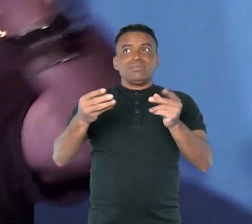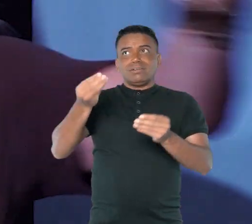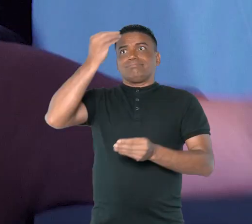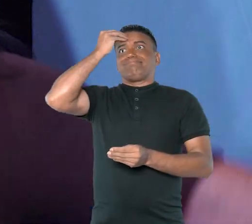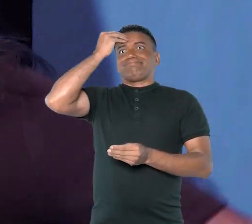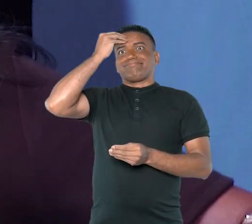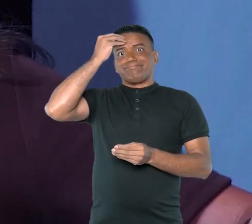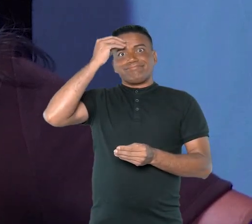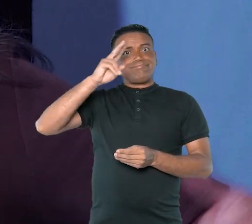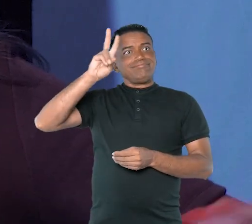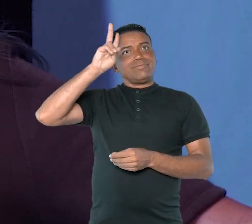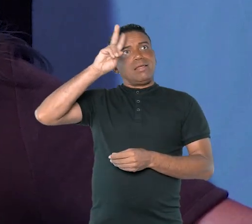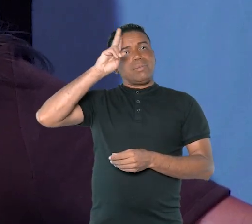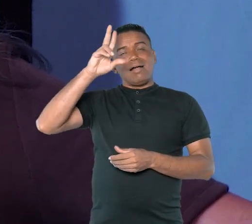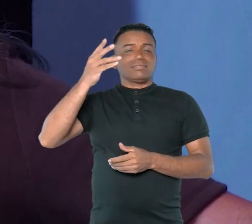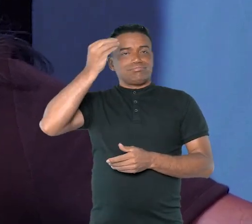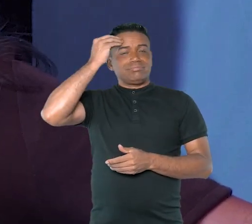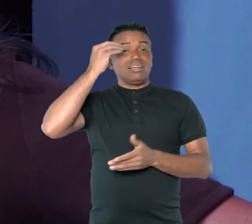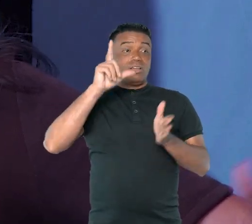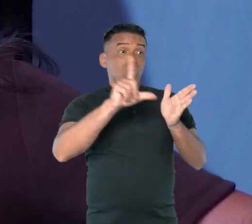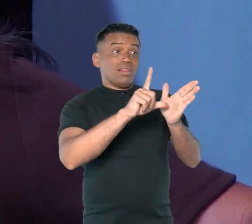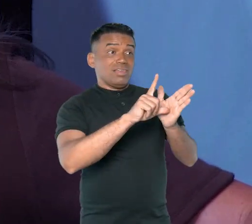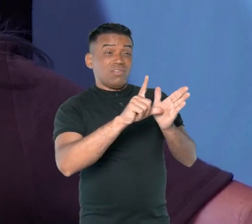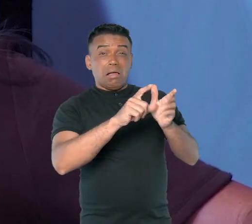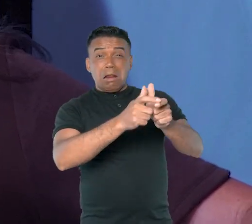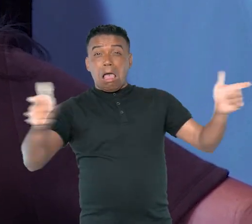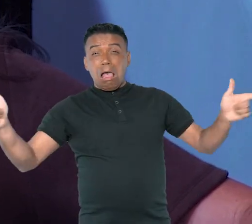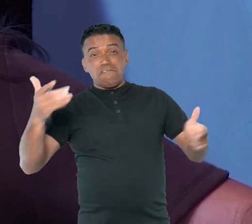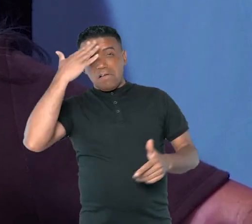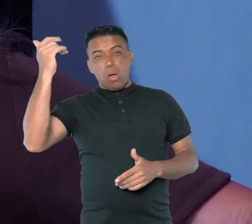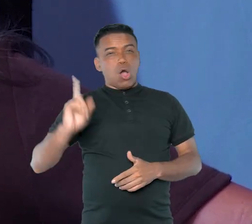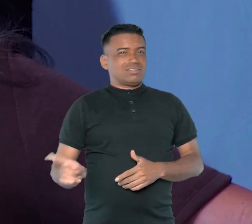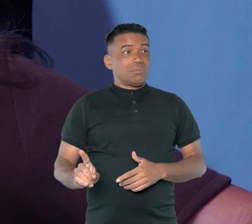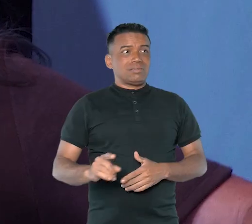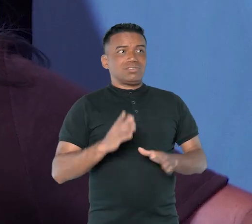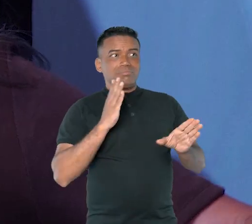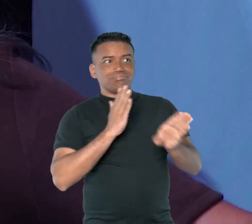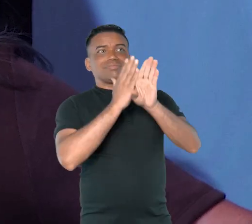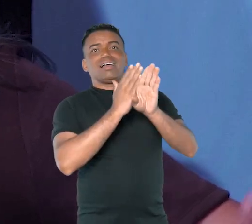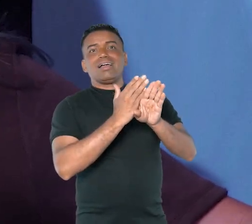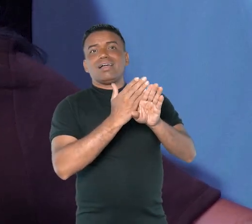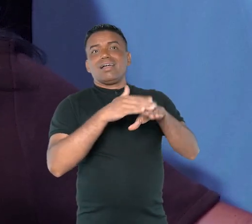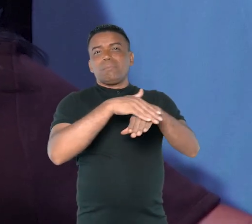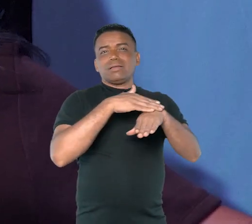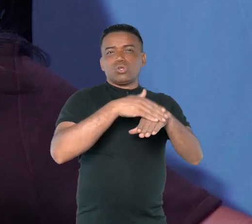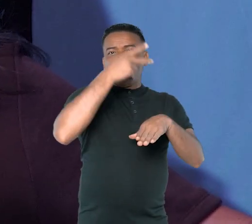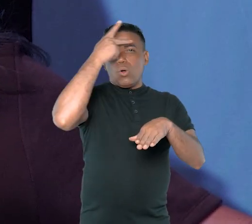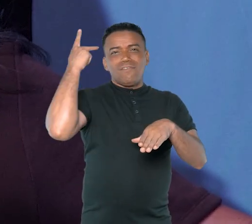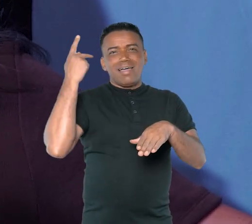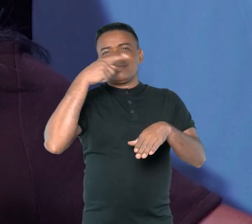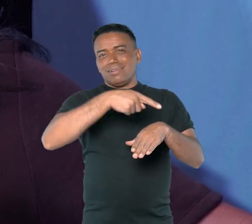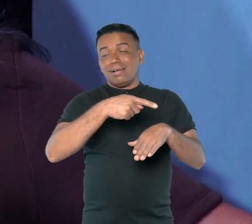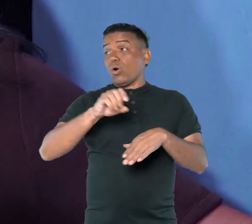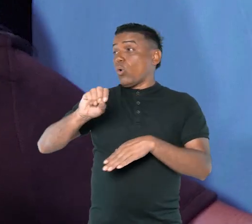mais antiga, mas é onde você encontrou um livreiro com quem você estabeleceu uma conversa absolutamente fantástica. Ou encontra o